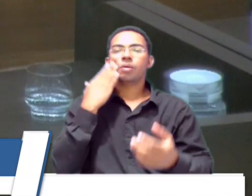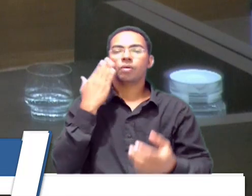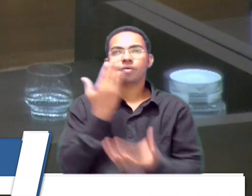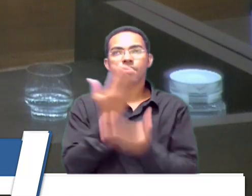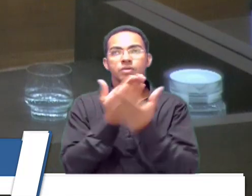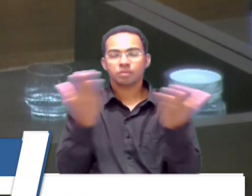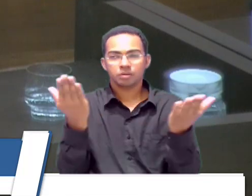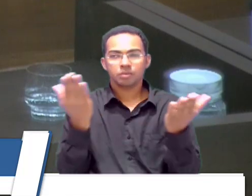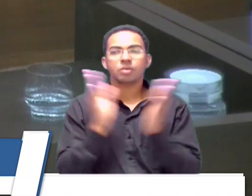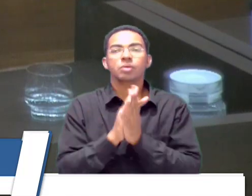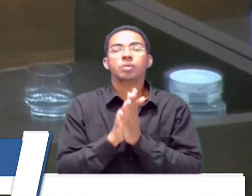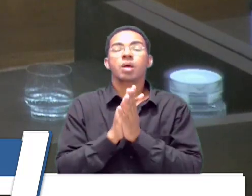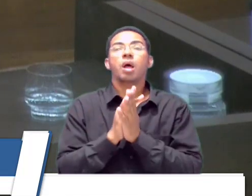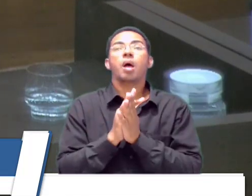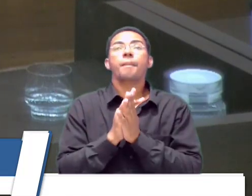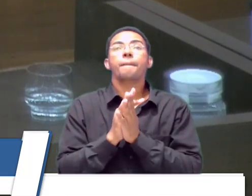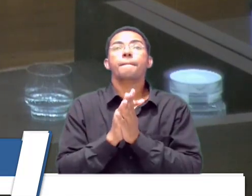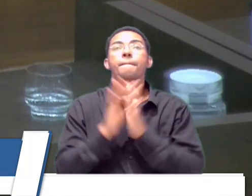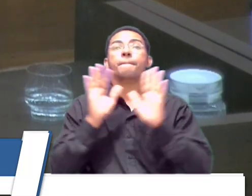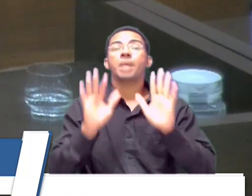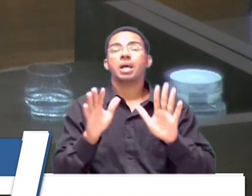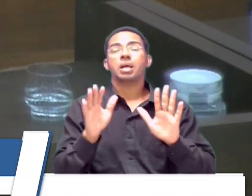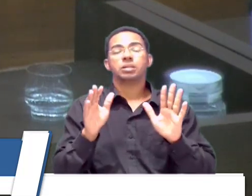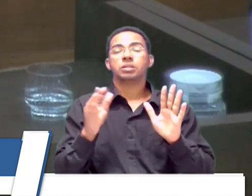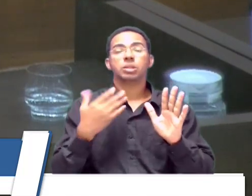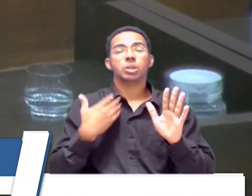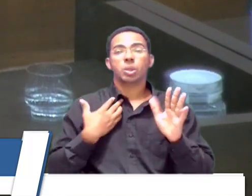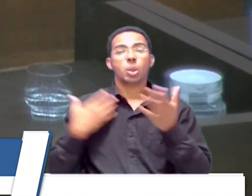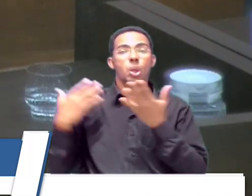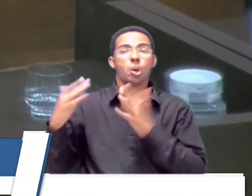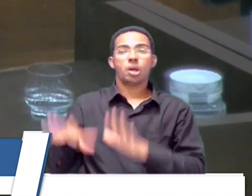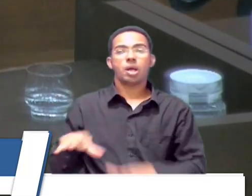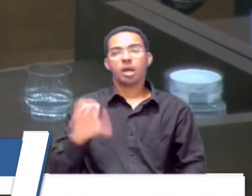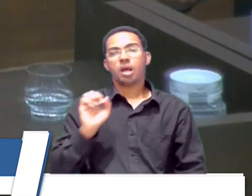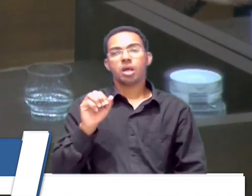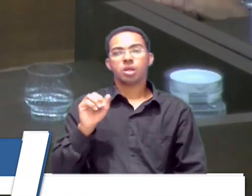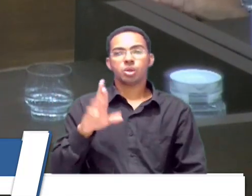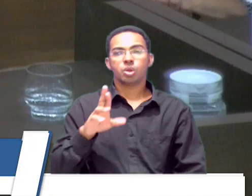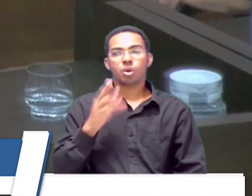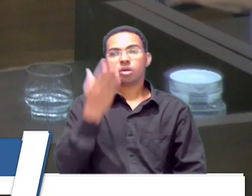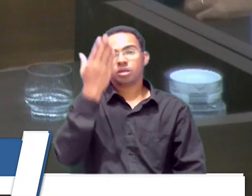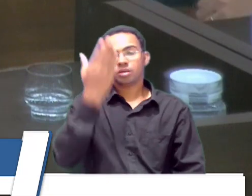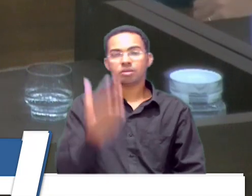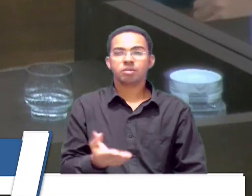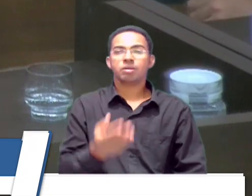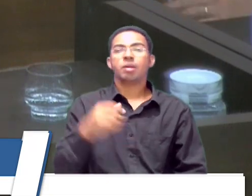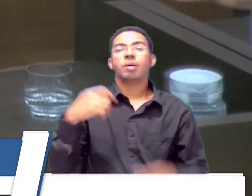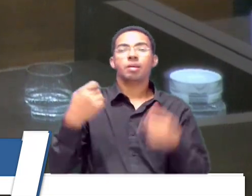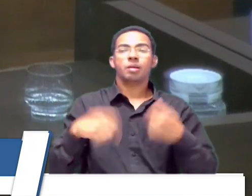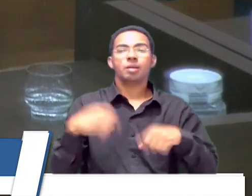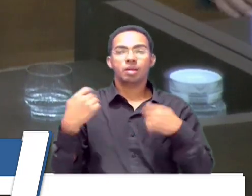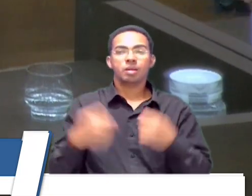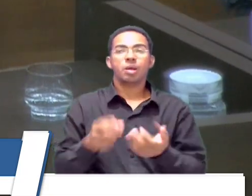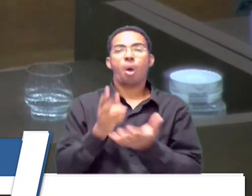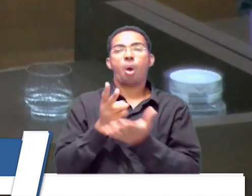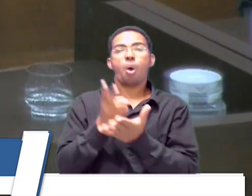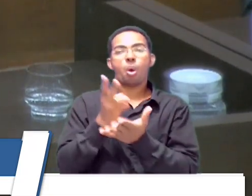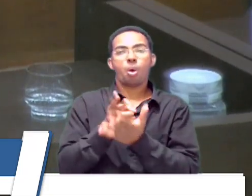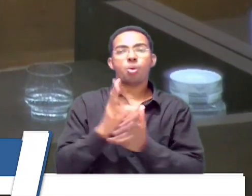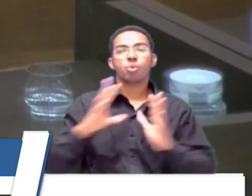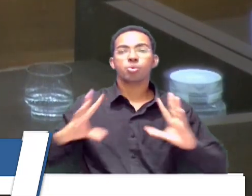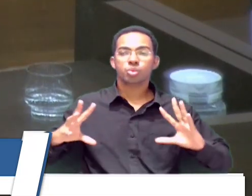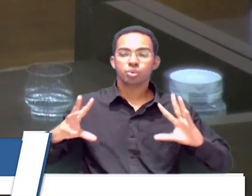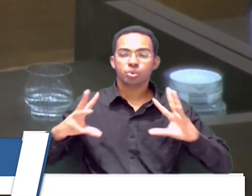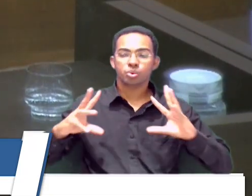vocês, agora, eu não quero, Enor, que vocês precisem continuar fazendo tudo o que vocês